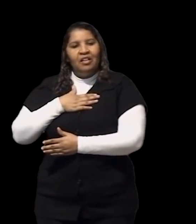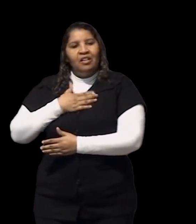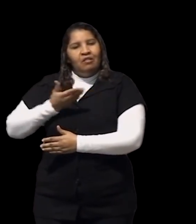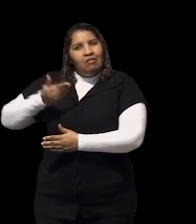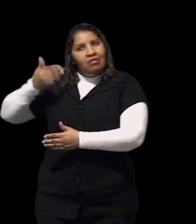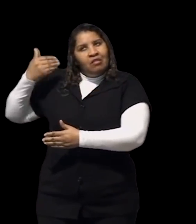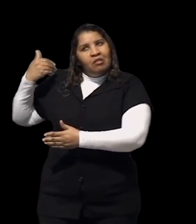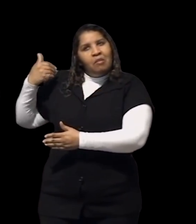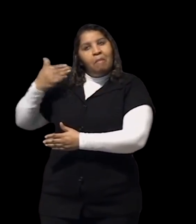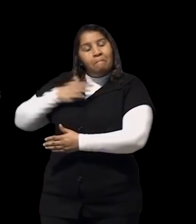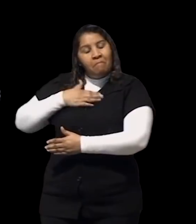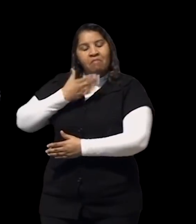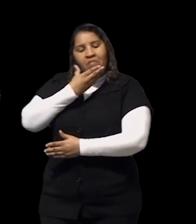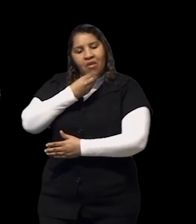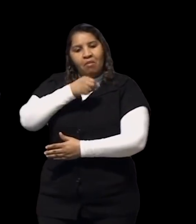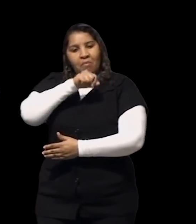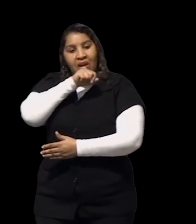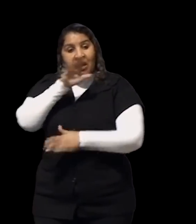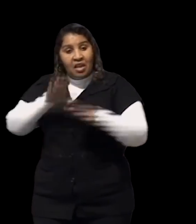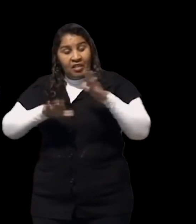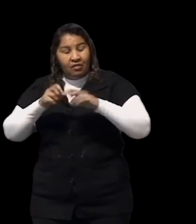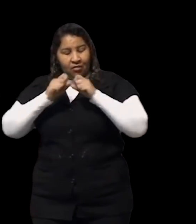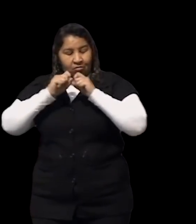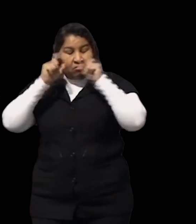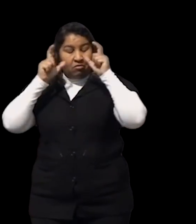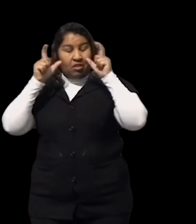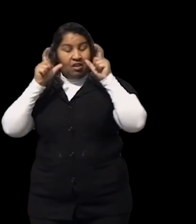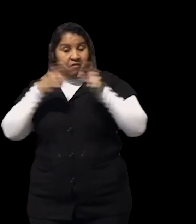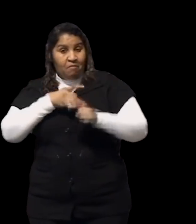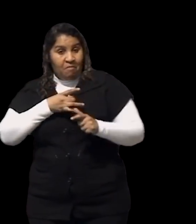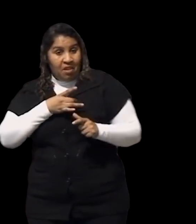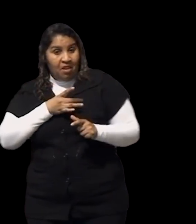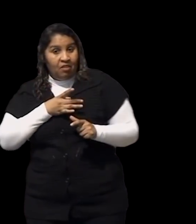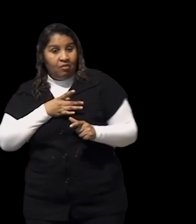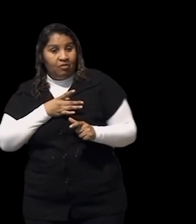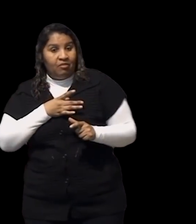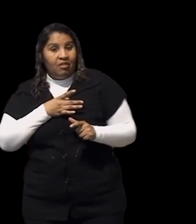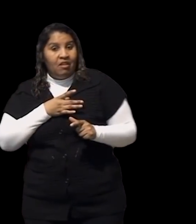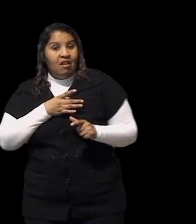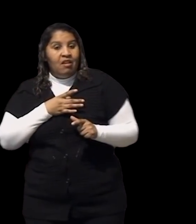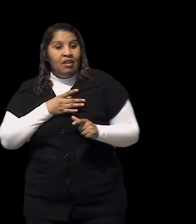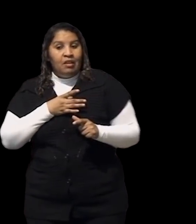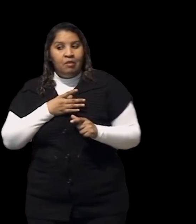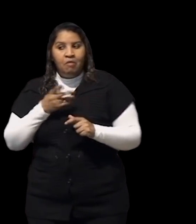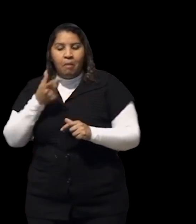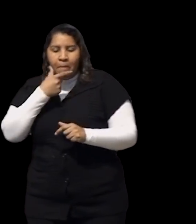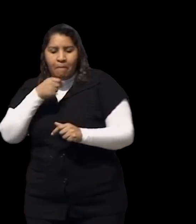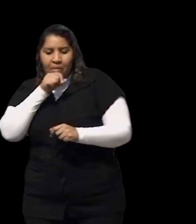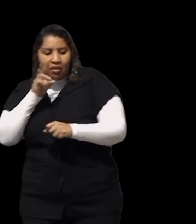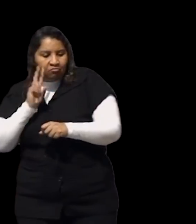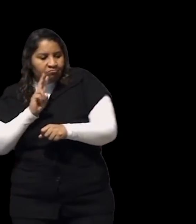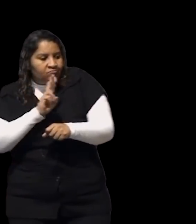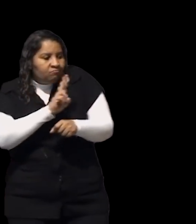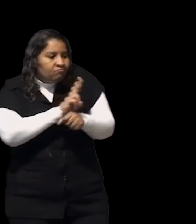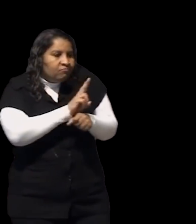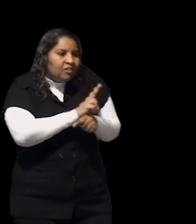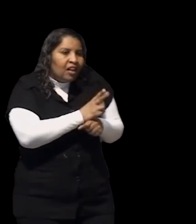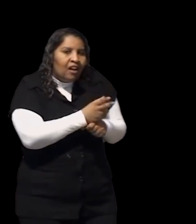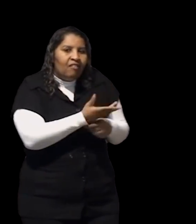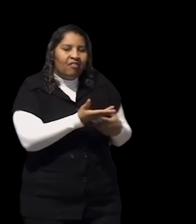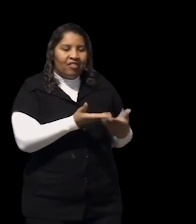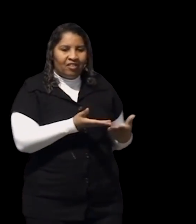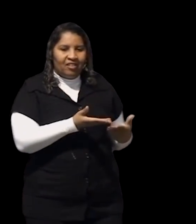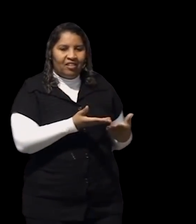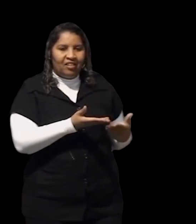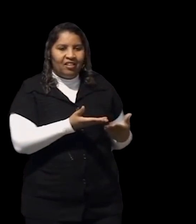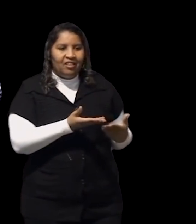com medo do meio da noite ele me protegeu o espelho com que eu tivesse uma ideia de Deus como